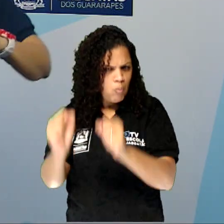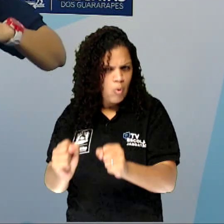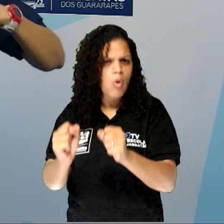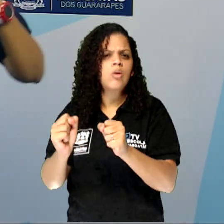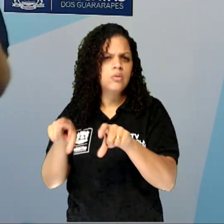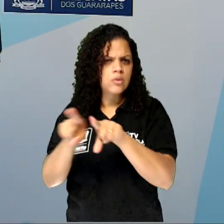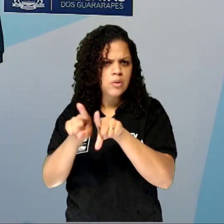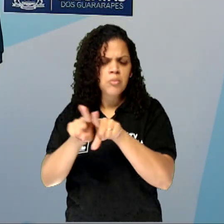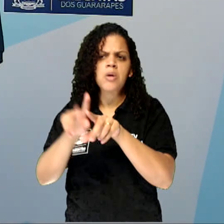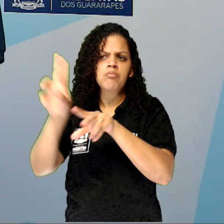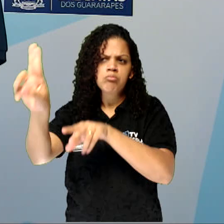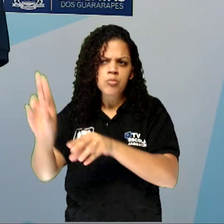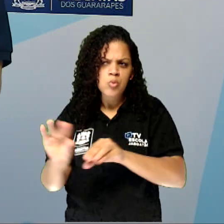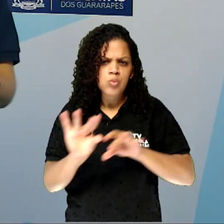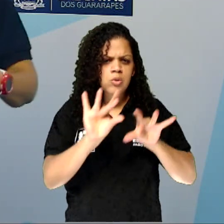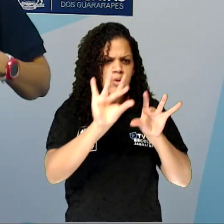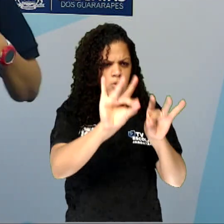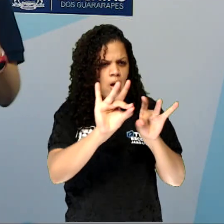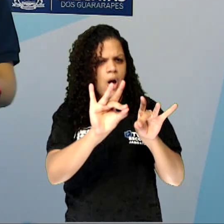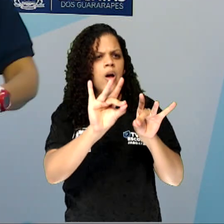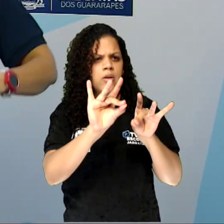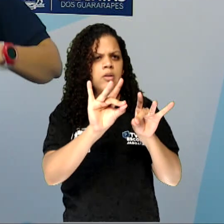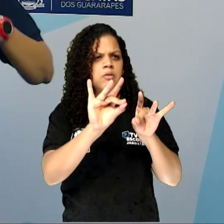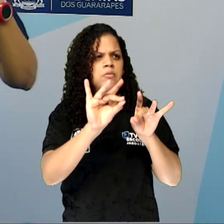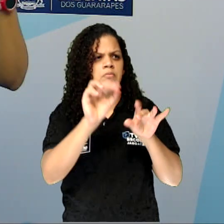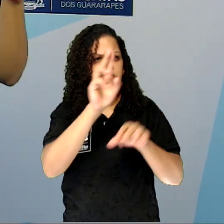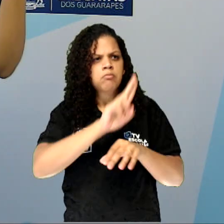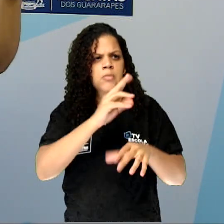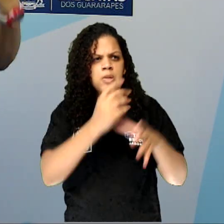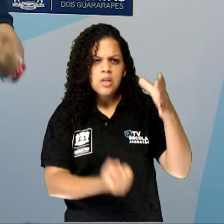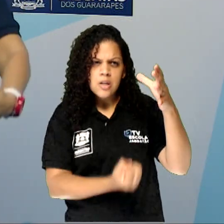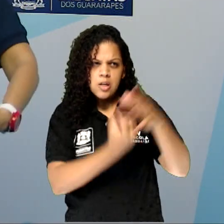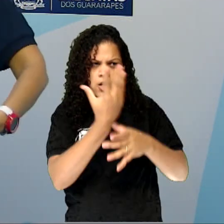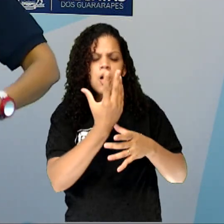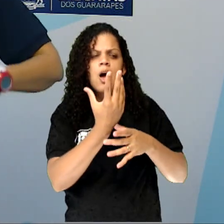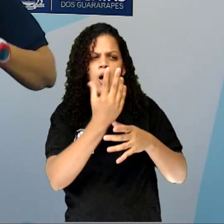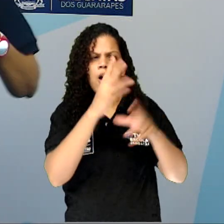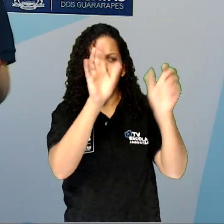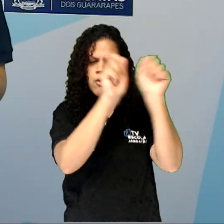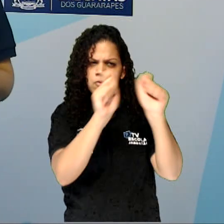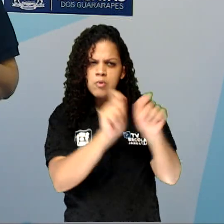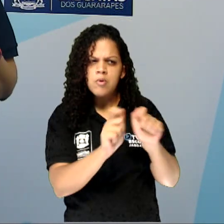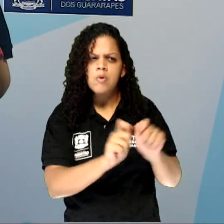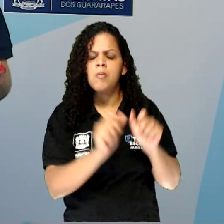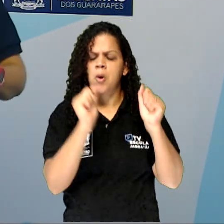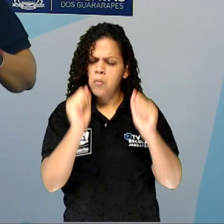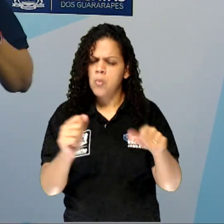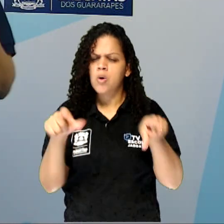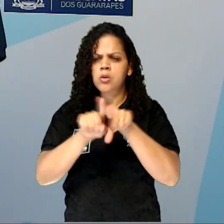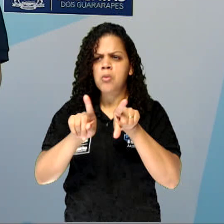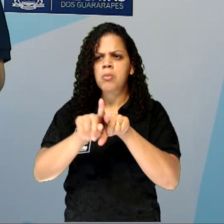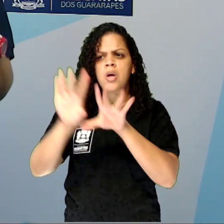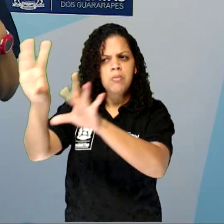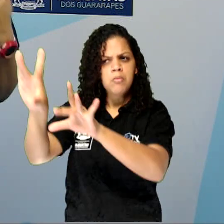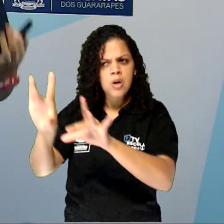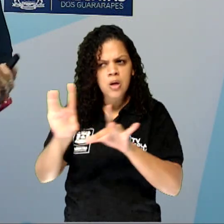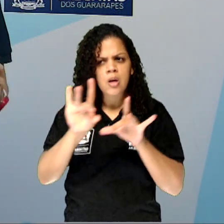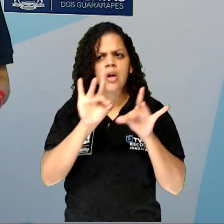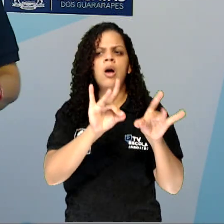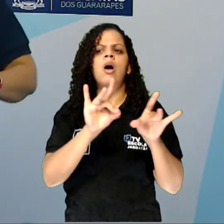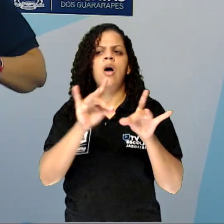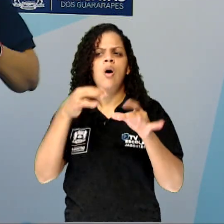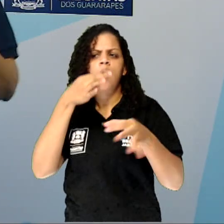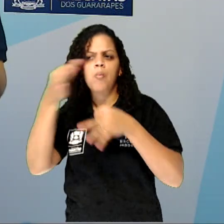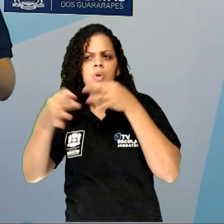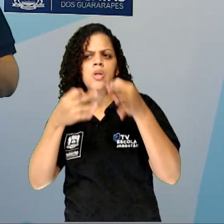ele vai colocar, né, na sua exposição, na sua obra. Ele pode pegar depoimentos das pessoas, né, assim, de determinada